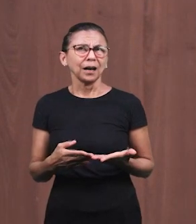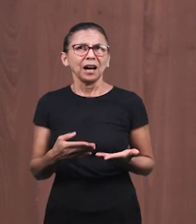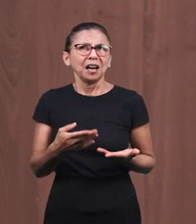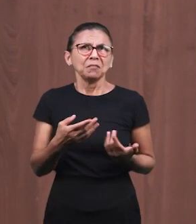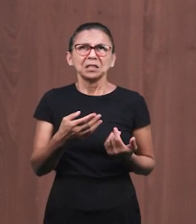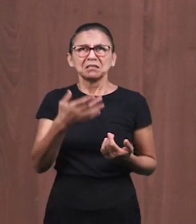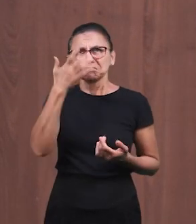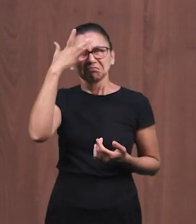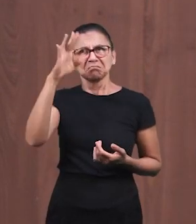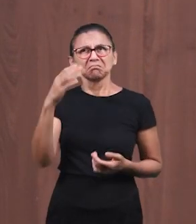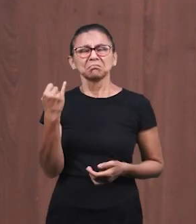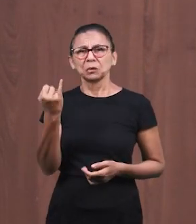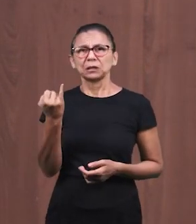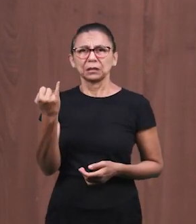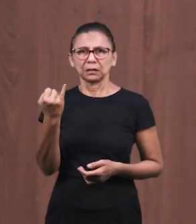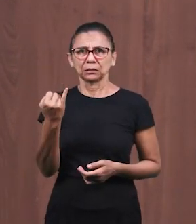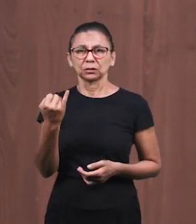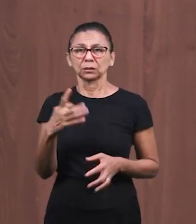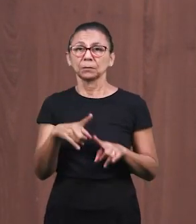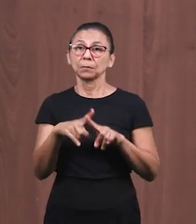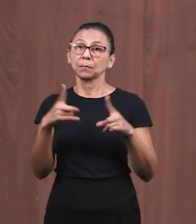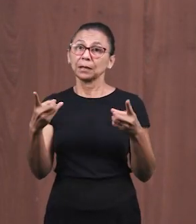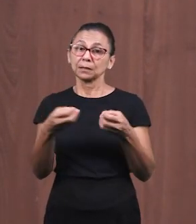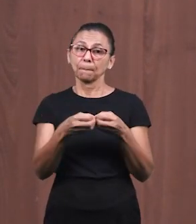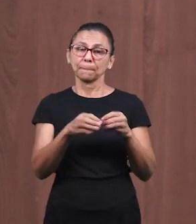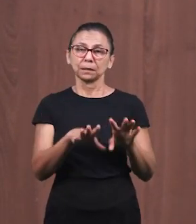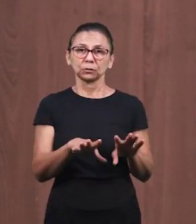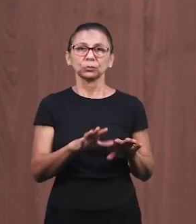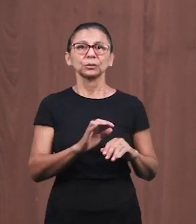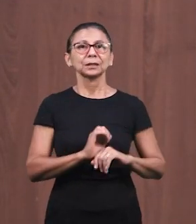tão importante. Porém, isso poderá